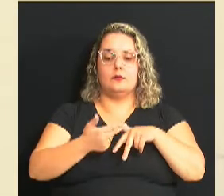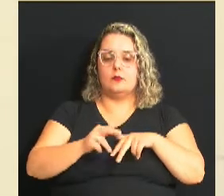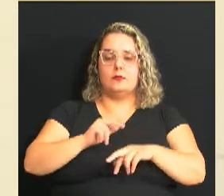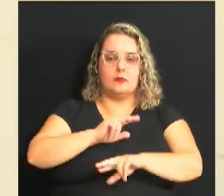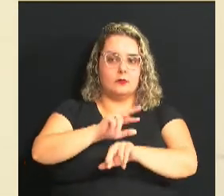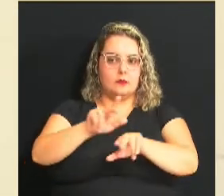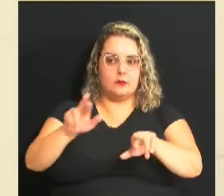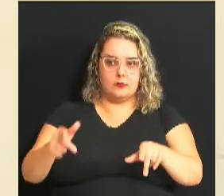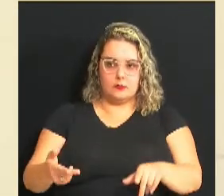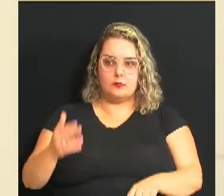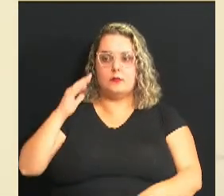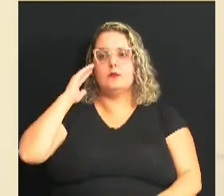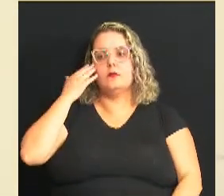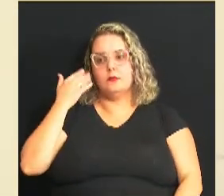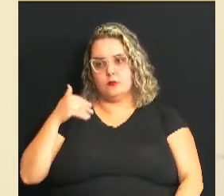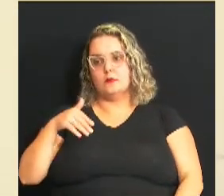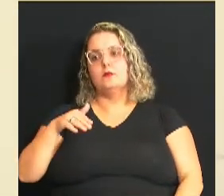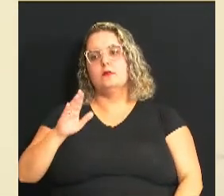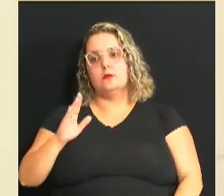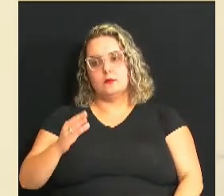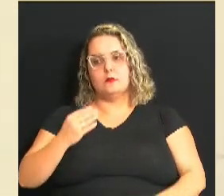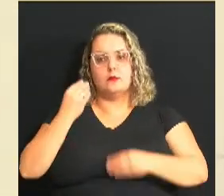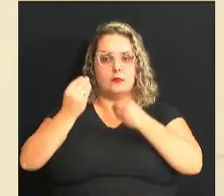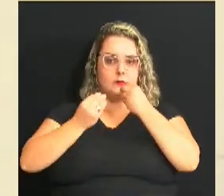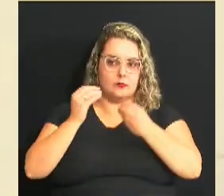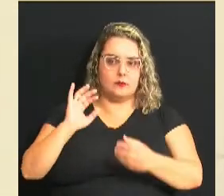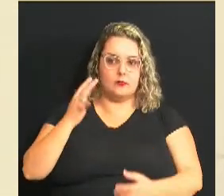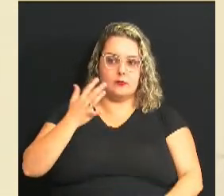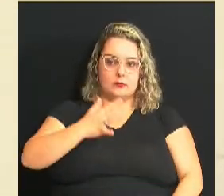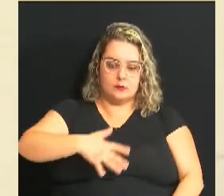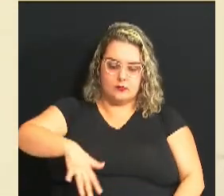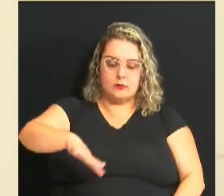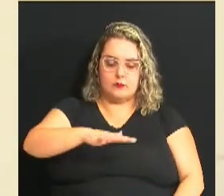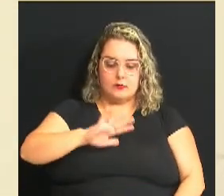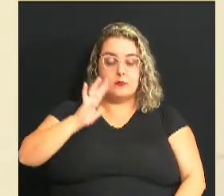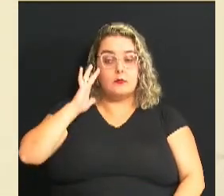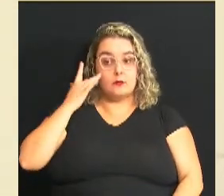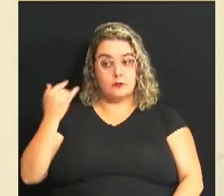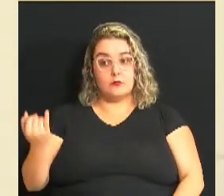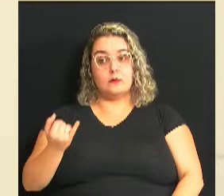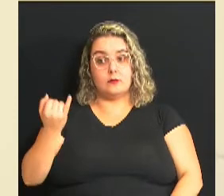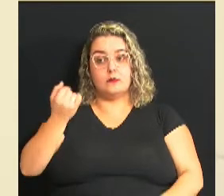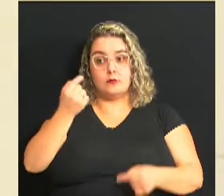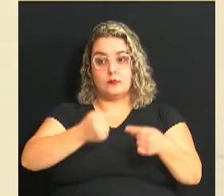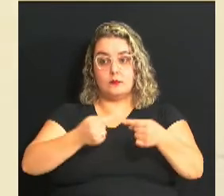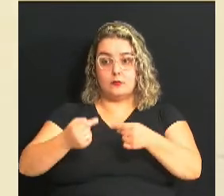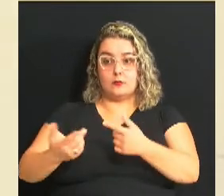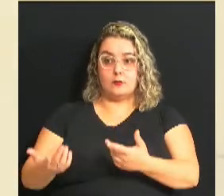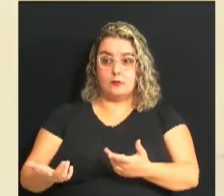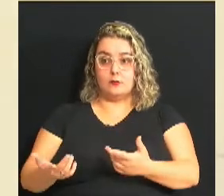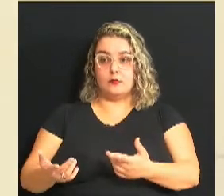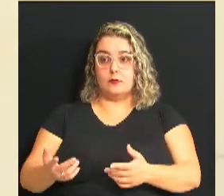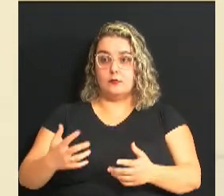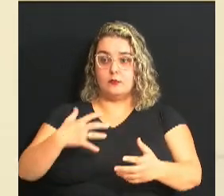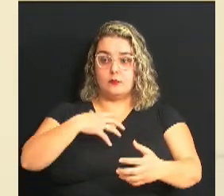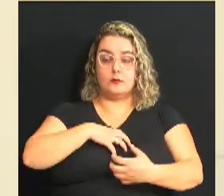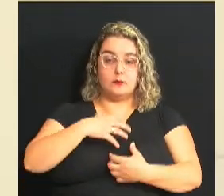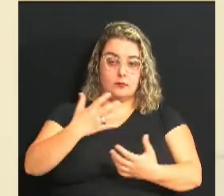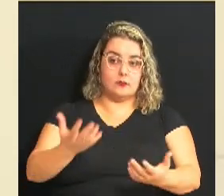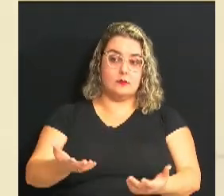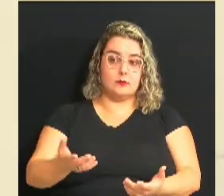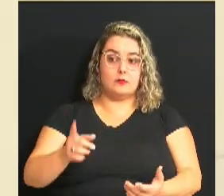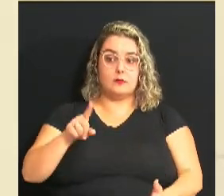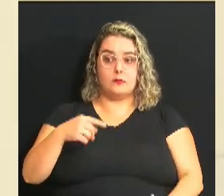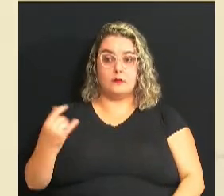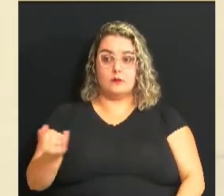dá para entender muito sobre como é que funciona o setor. E eu acho que isso é importante a gente trazer para o debate. Né, da mesma forma que é fundamental,